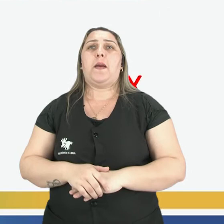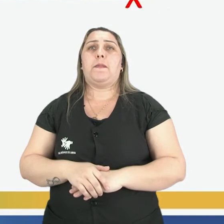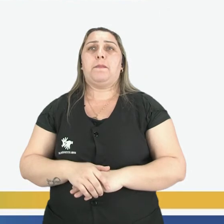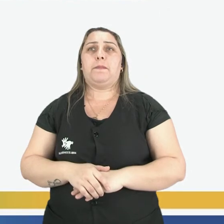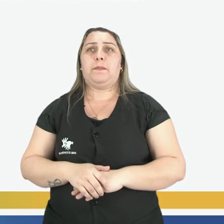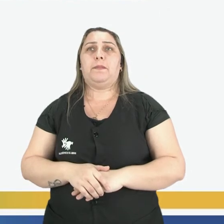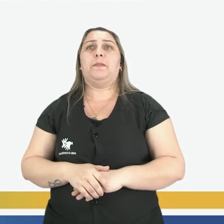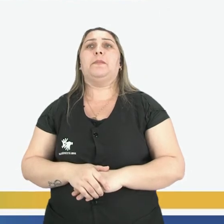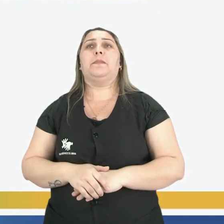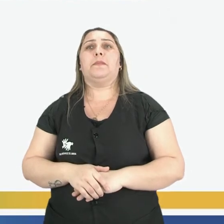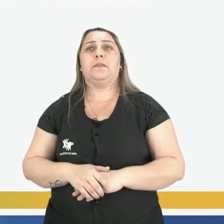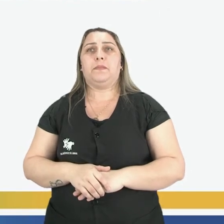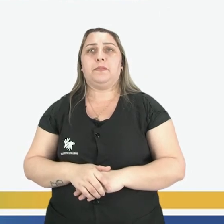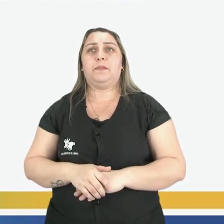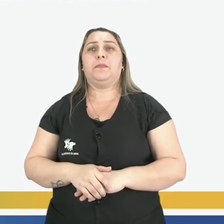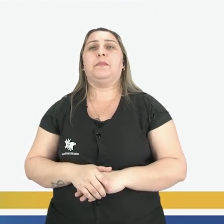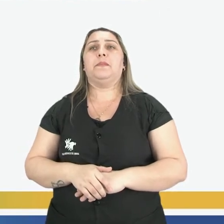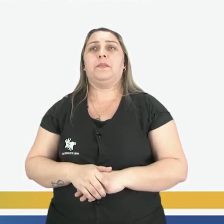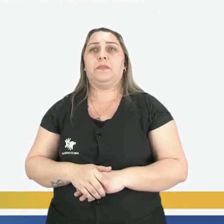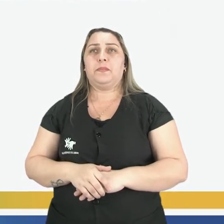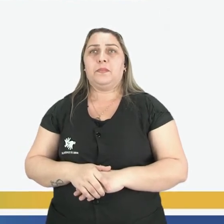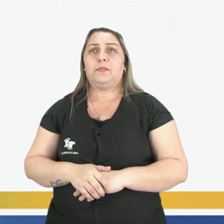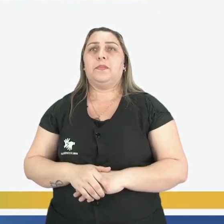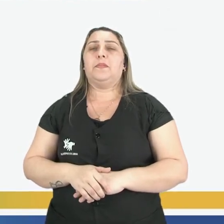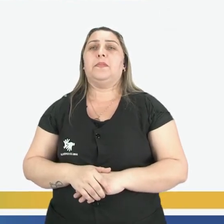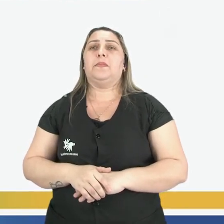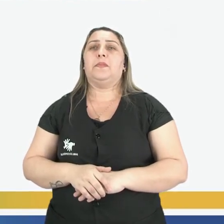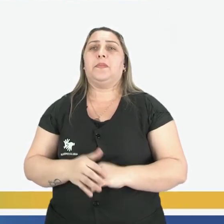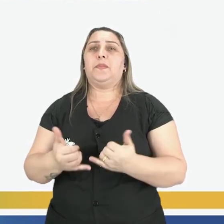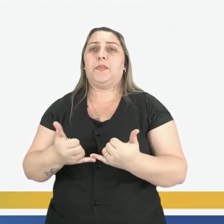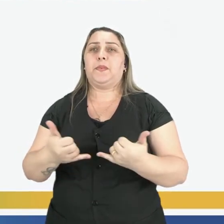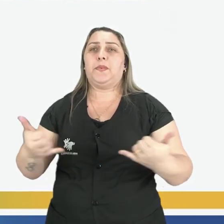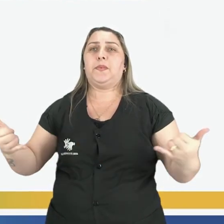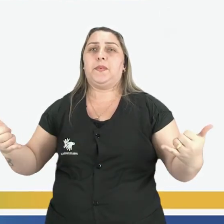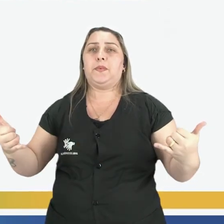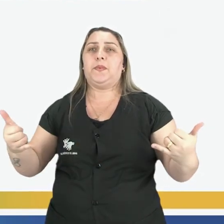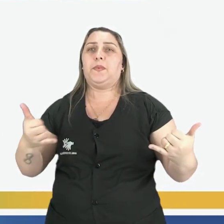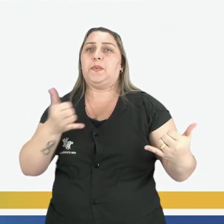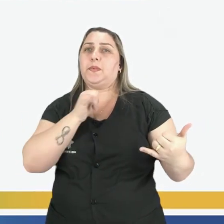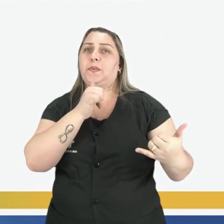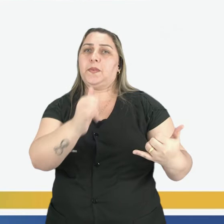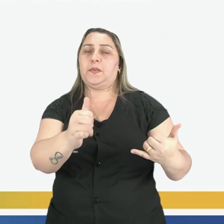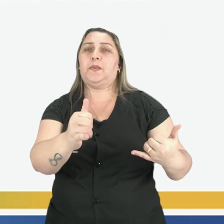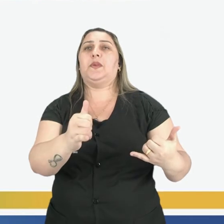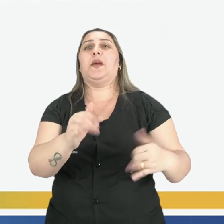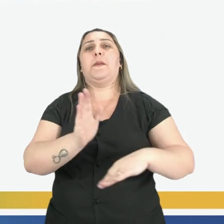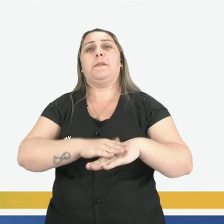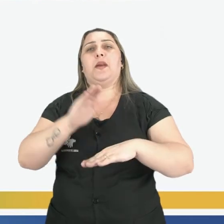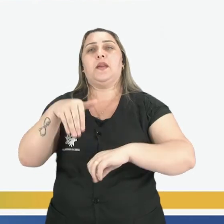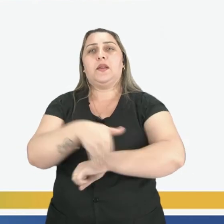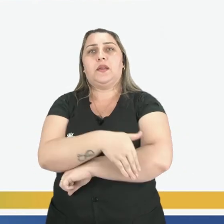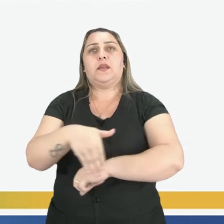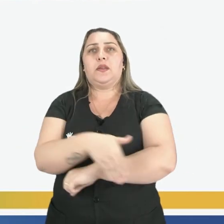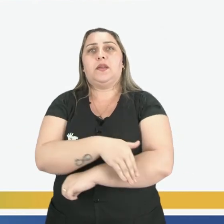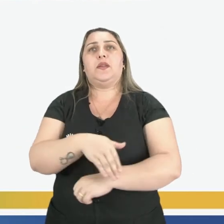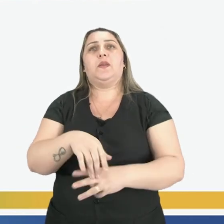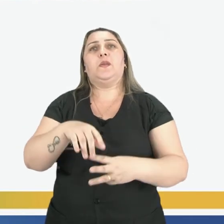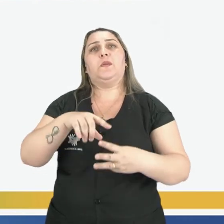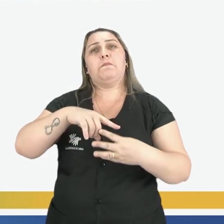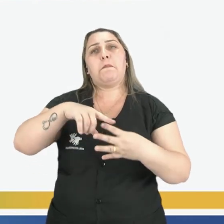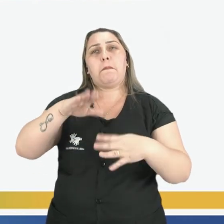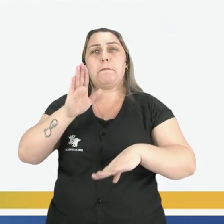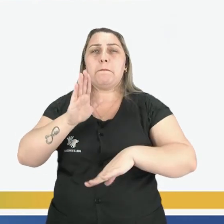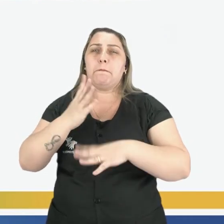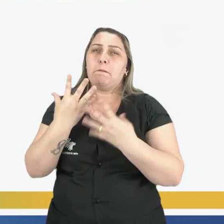A estrada, mais estradas, redes de energia elétrica e mais ruas. Então, já houve